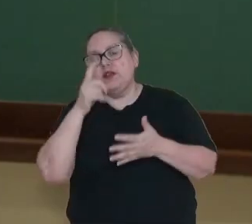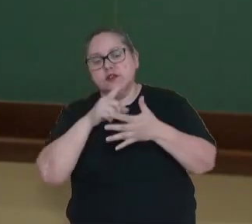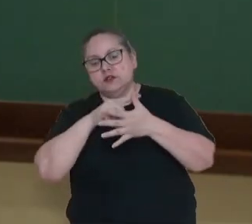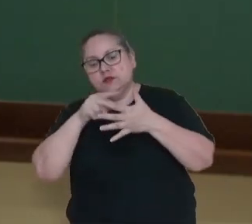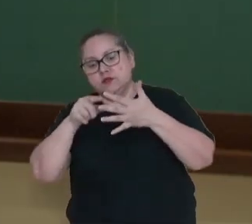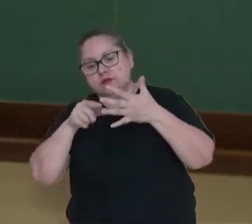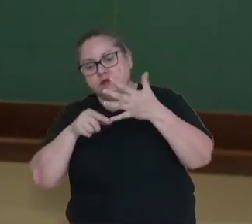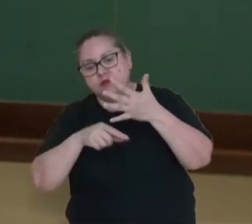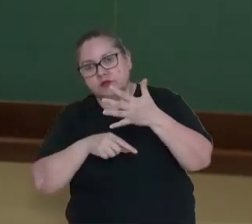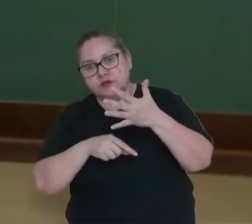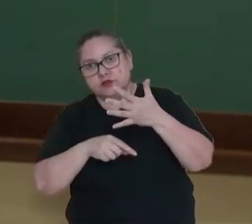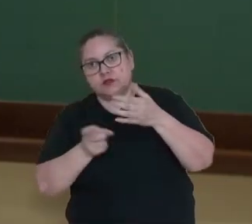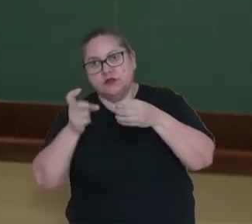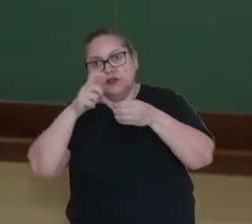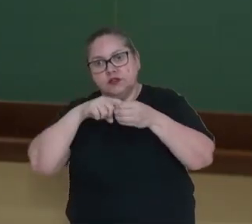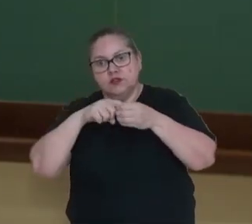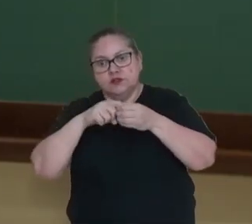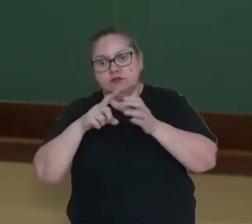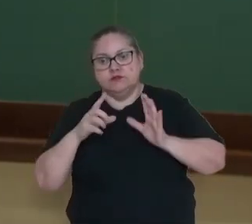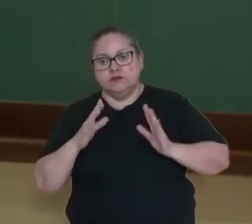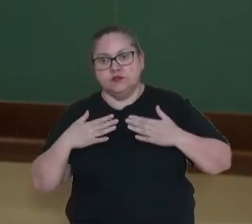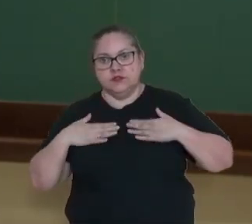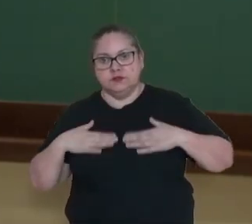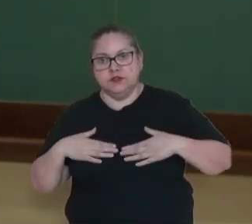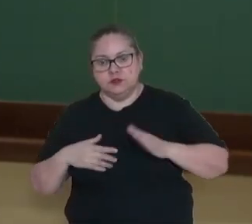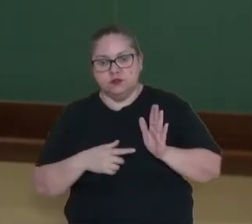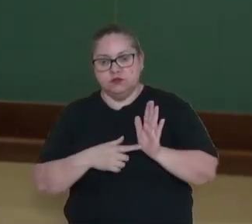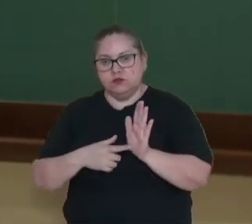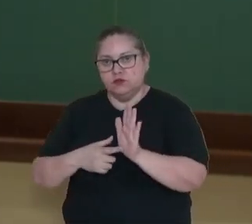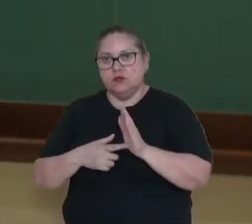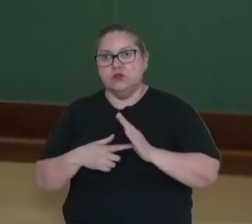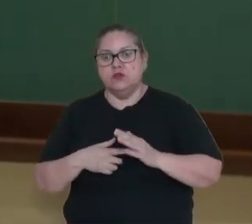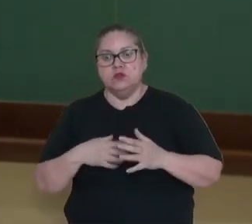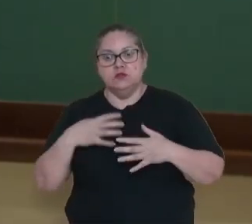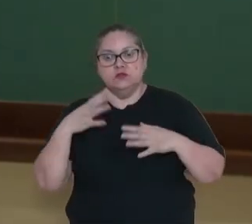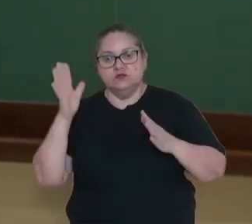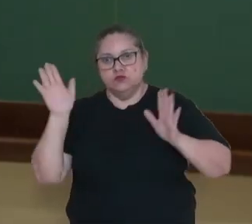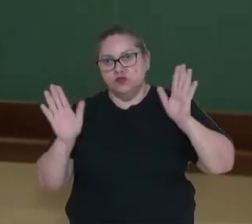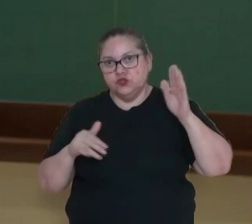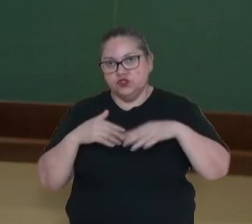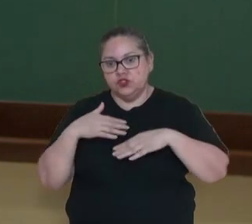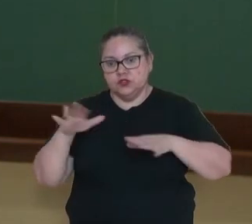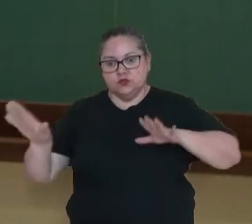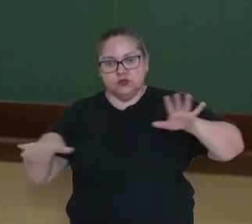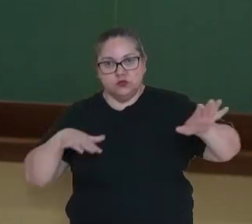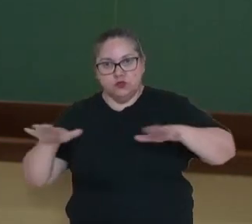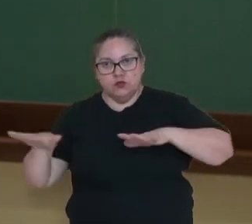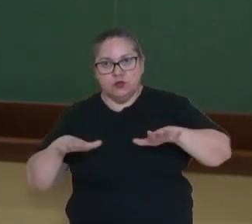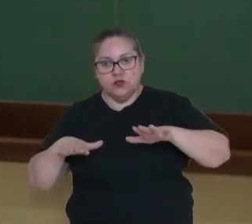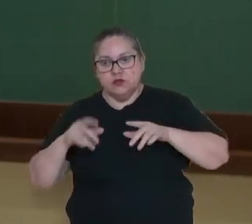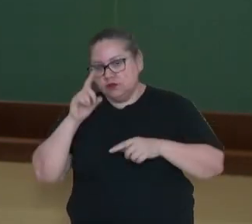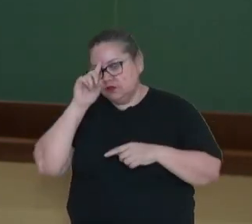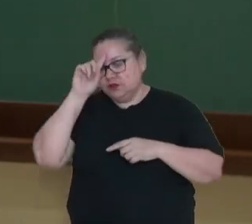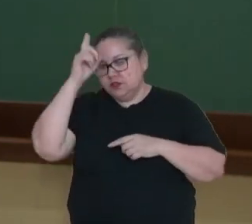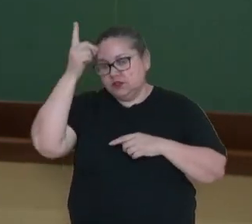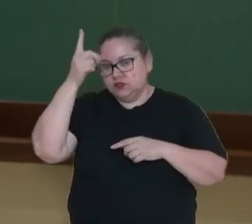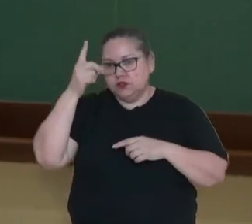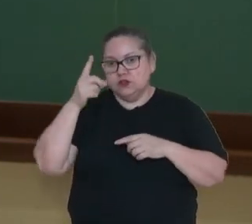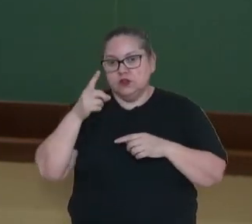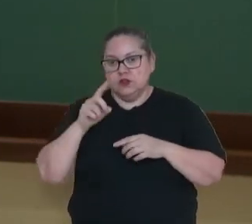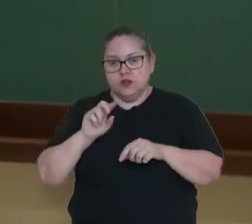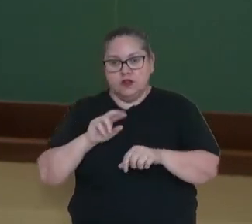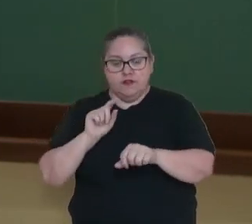que constituem essa expressão corporal? Nós vimos que são os gestos, os movimentos, a criatividade,